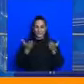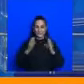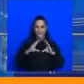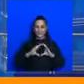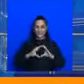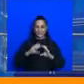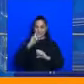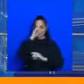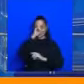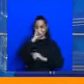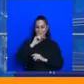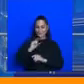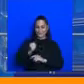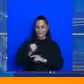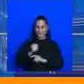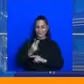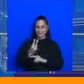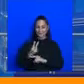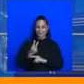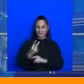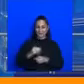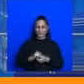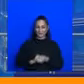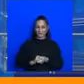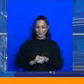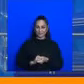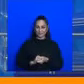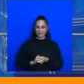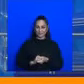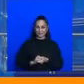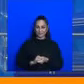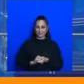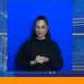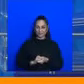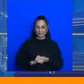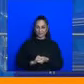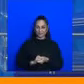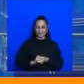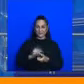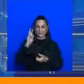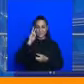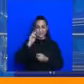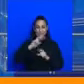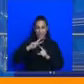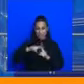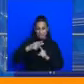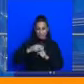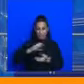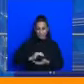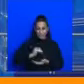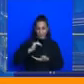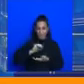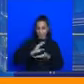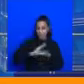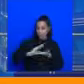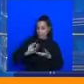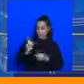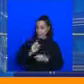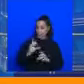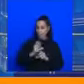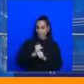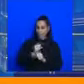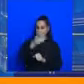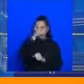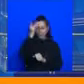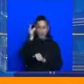Bola amarela 82. Amarela número 82. Lembrando que na dupla de Páscoa o prêmio não